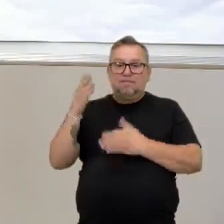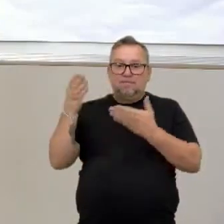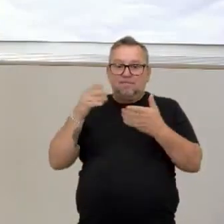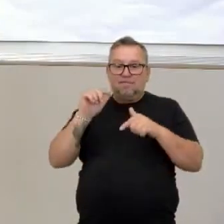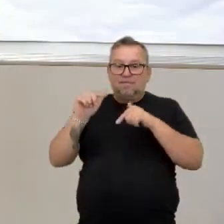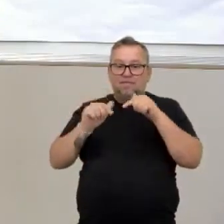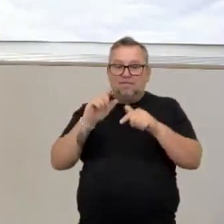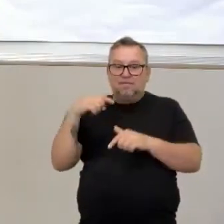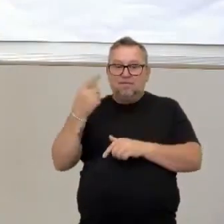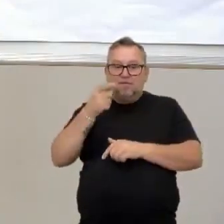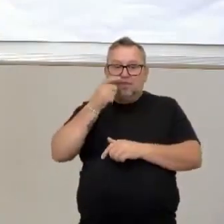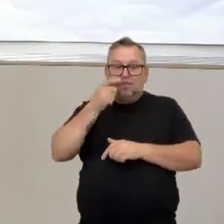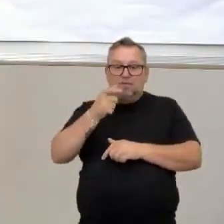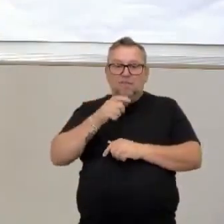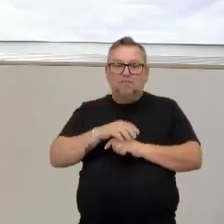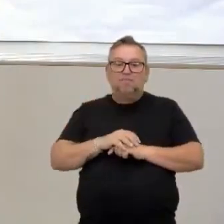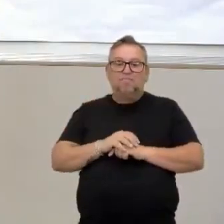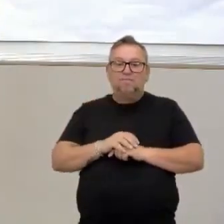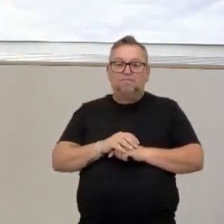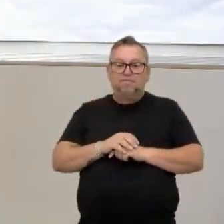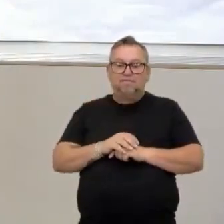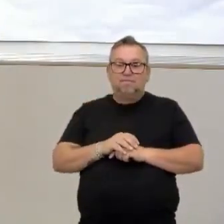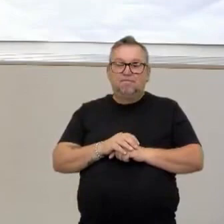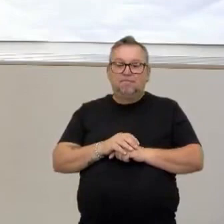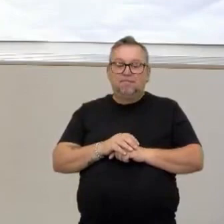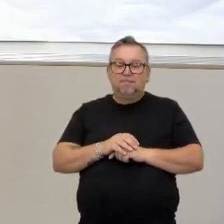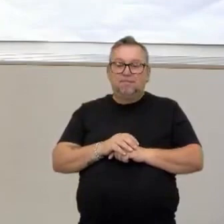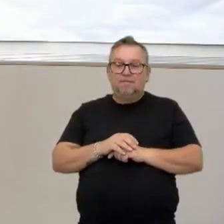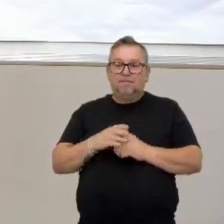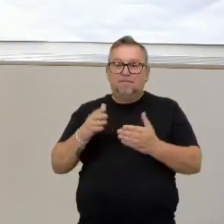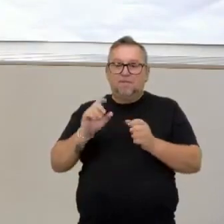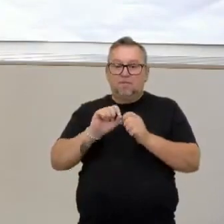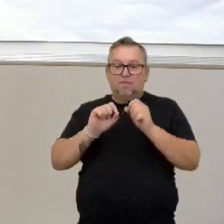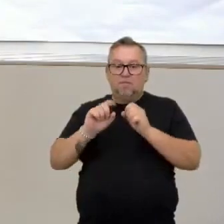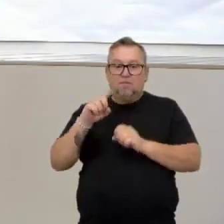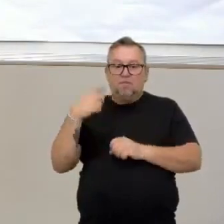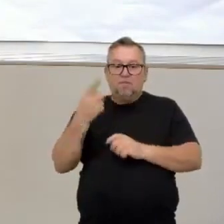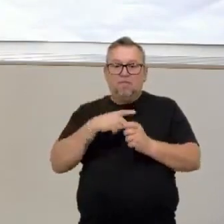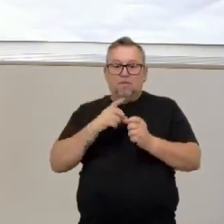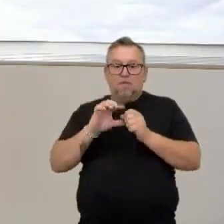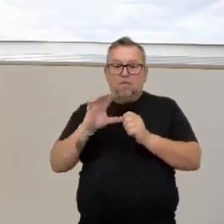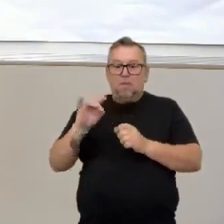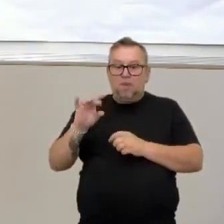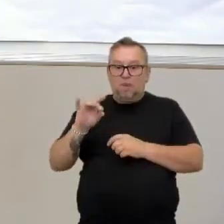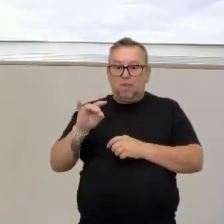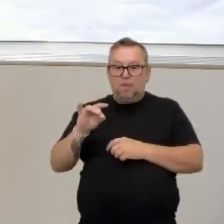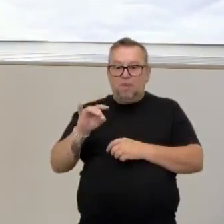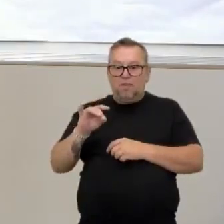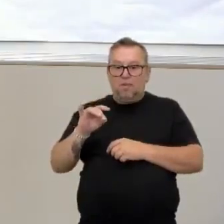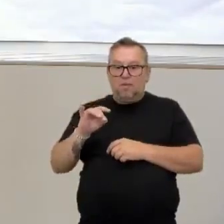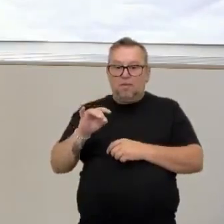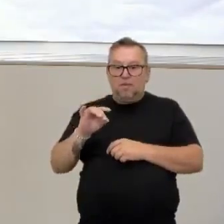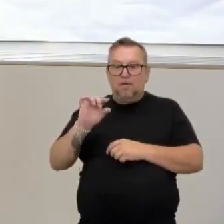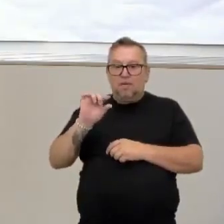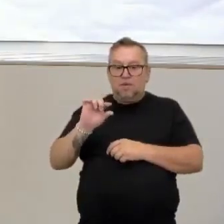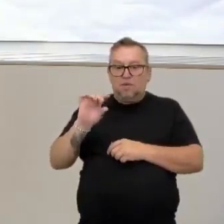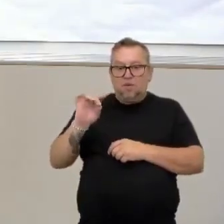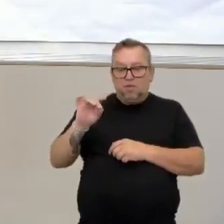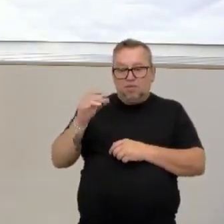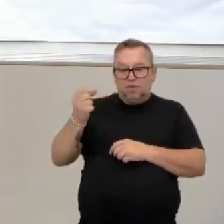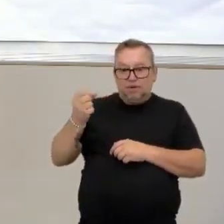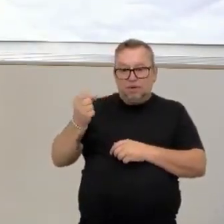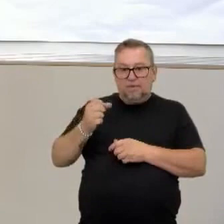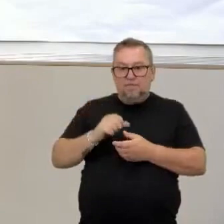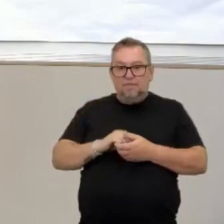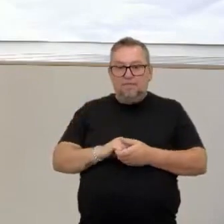trabalho pra gente e nós vamos colar. Aqui no copo nós colocamos água e um pouquinho de cola